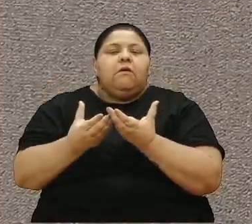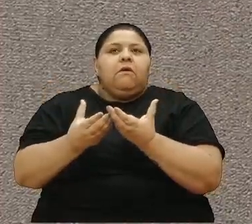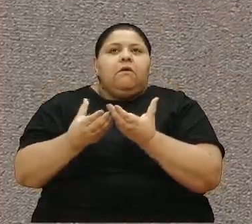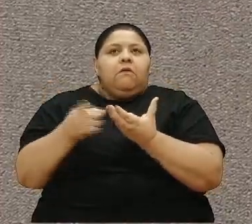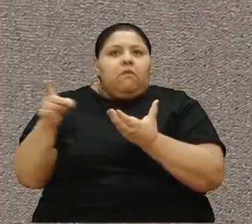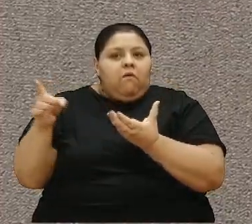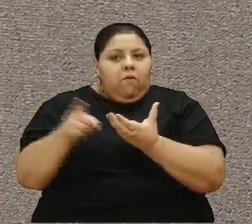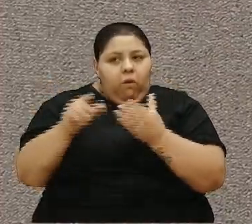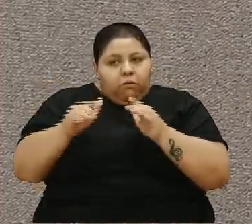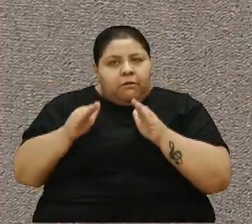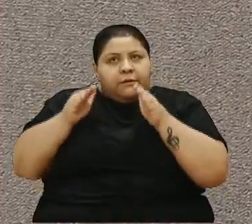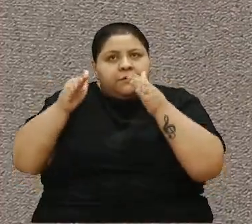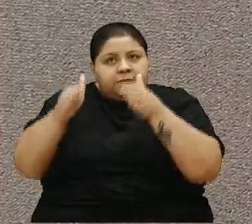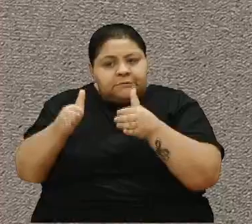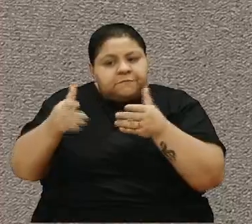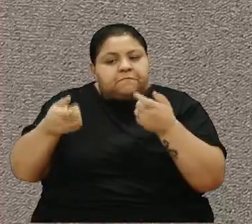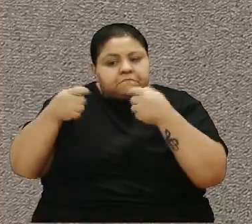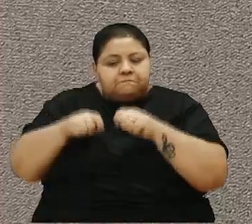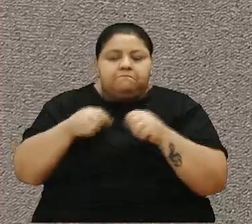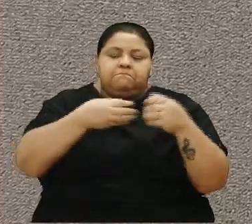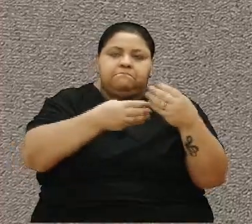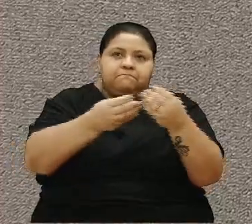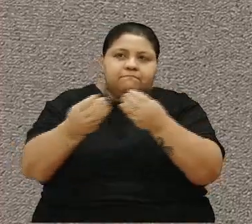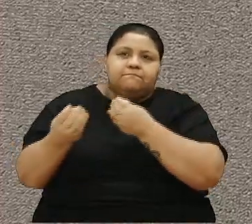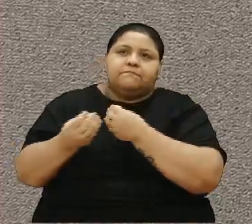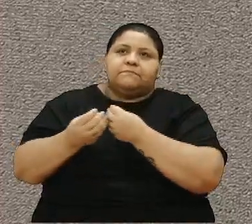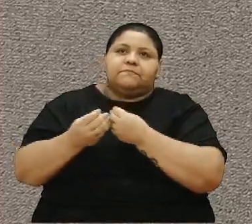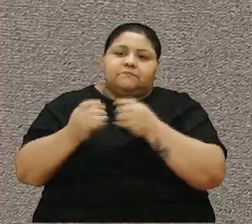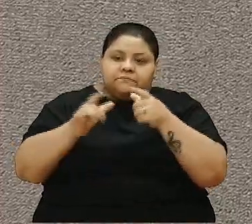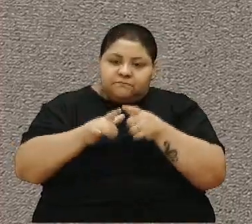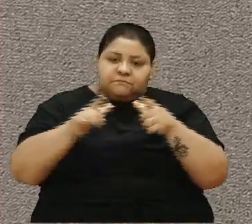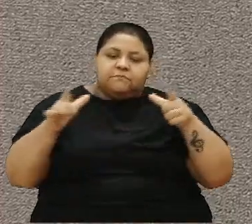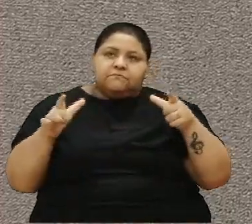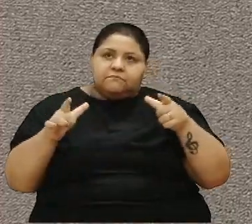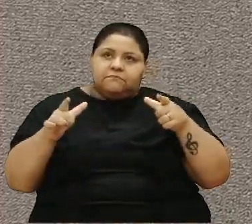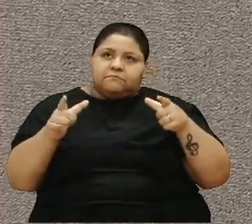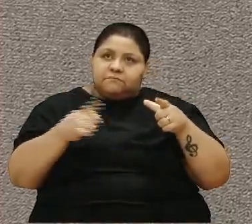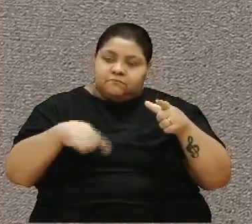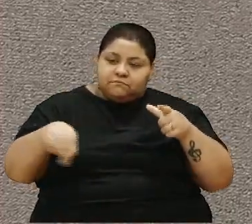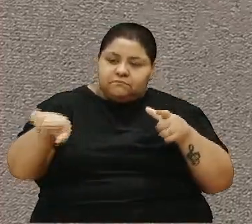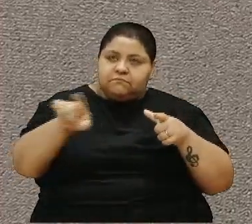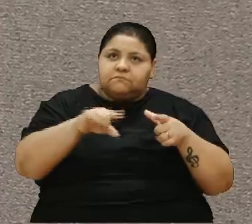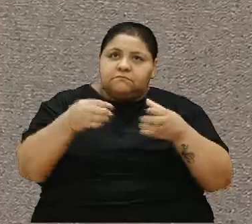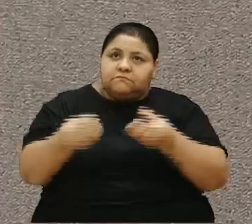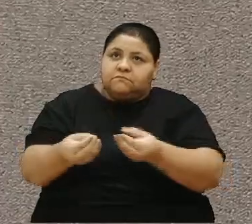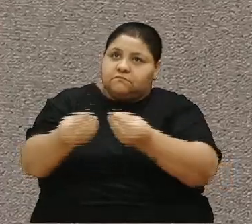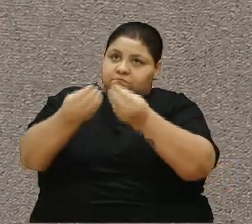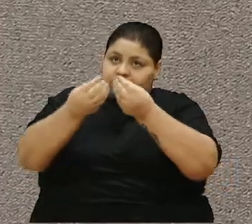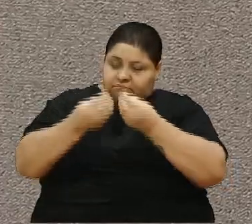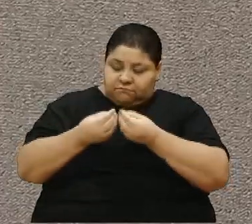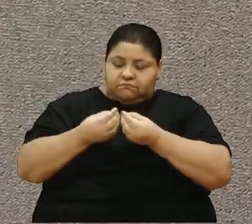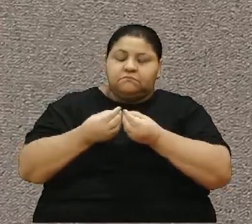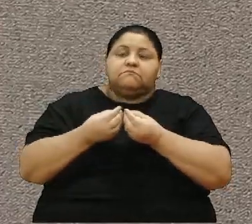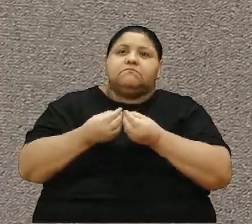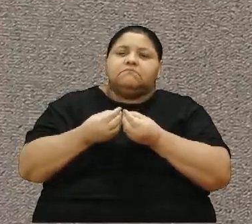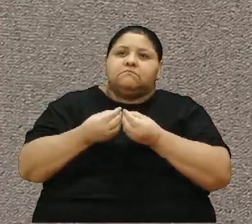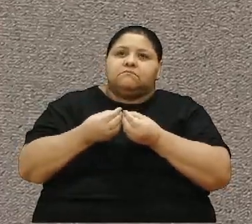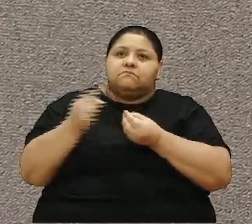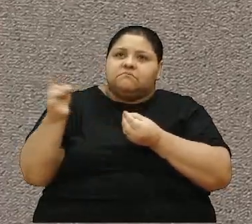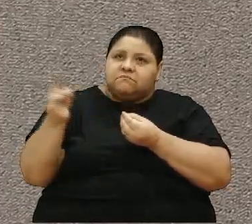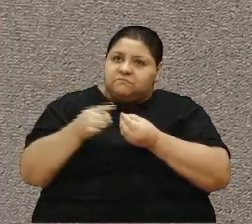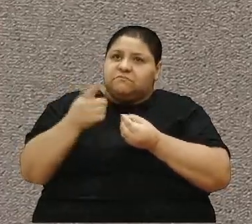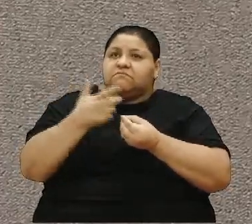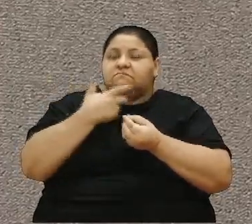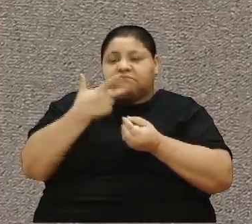absolutamente engajada, que precisa muito dessa ampliação para nos dar esse retorno, inclusive, que é algo que a gente